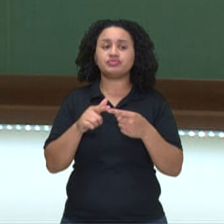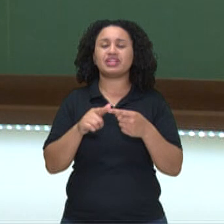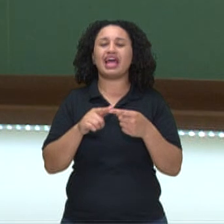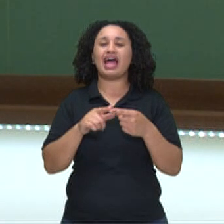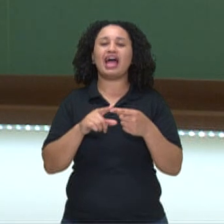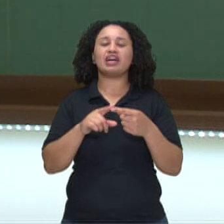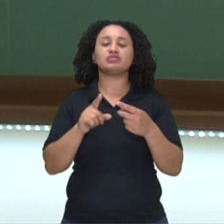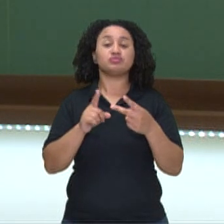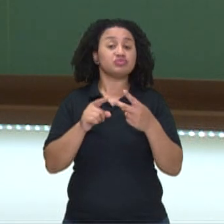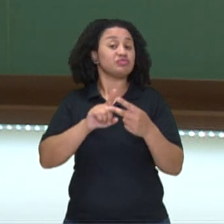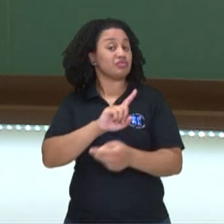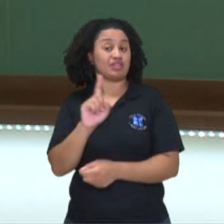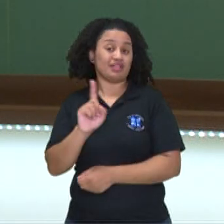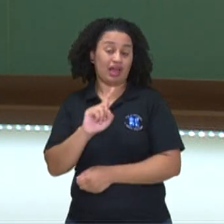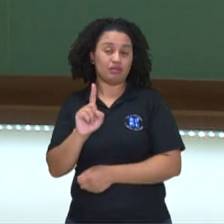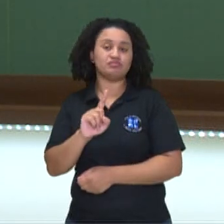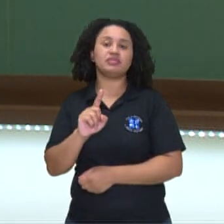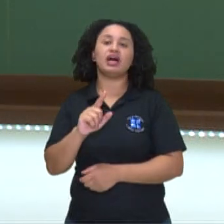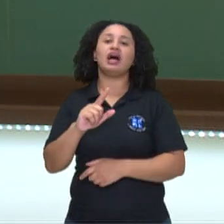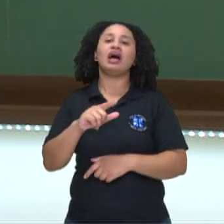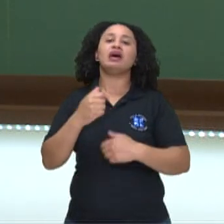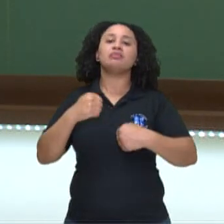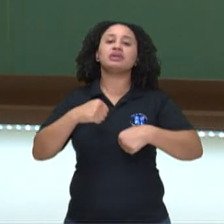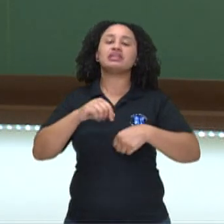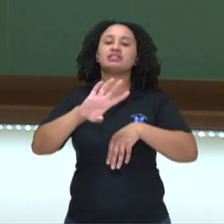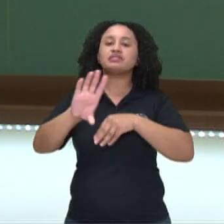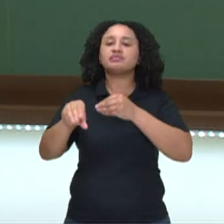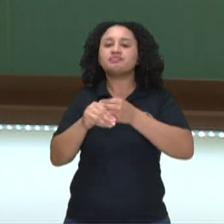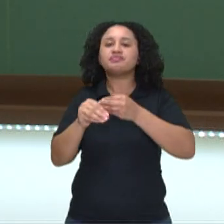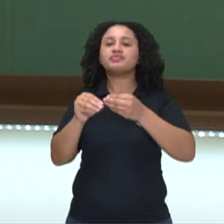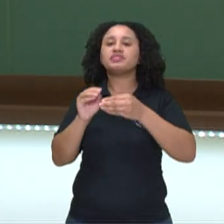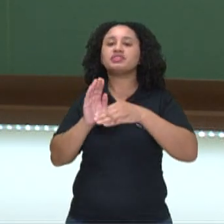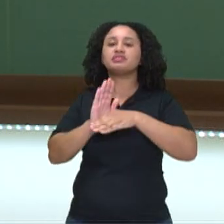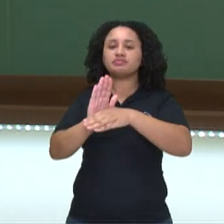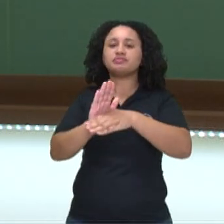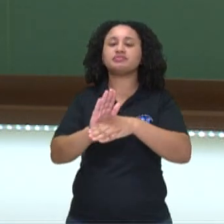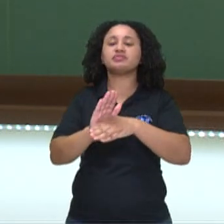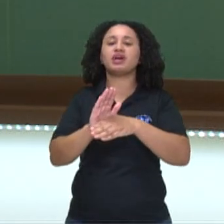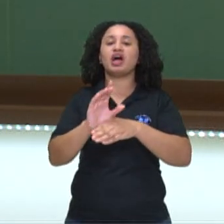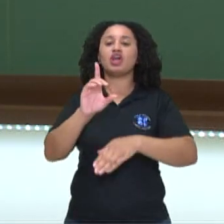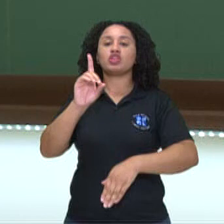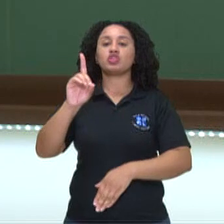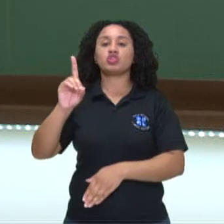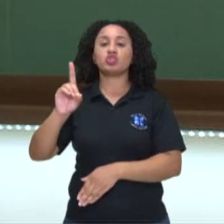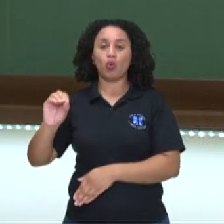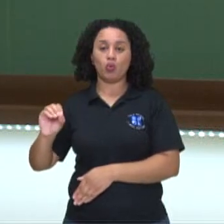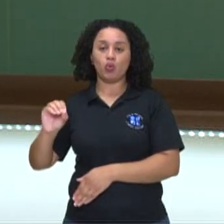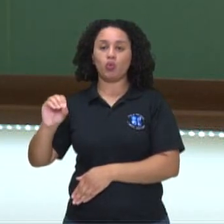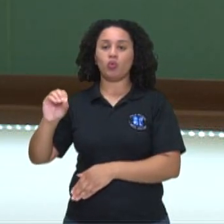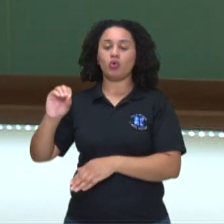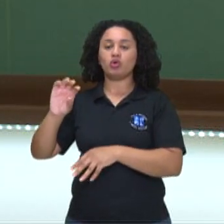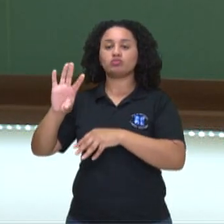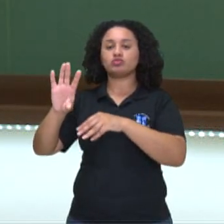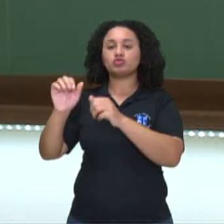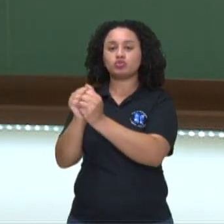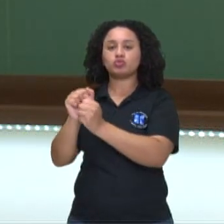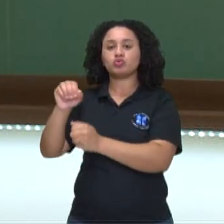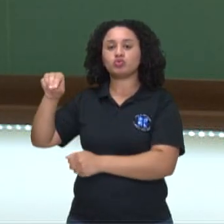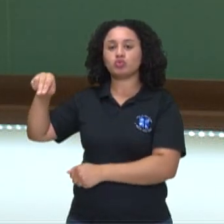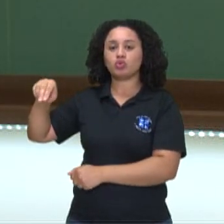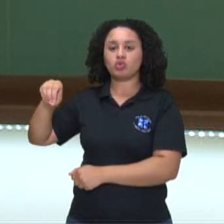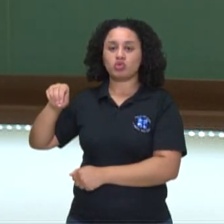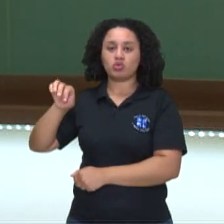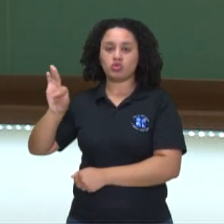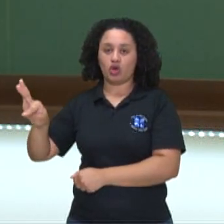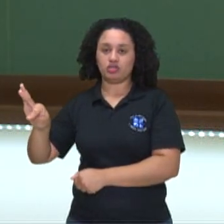present, é necessário nós acrescentarmos uma auxiliar, do not, para que a frase fique na